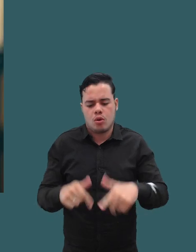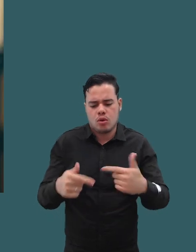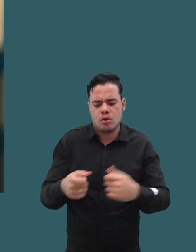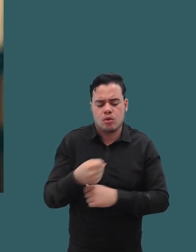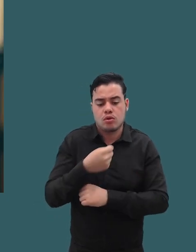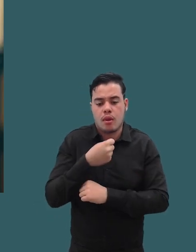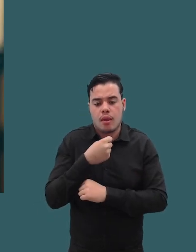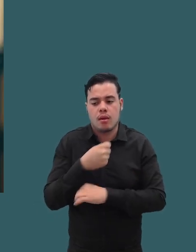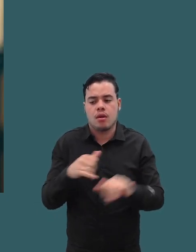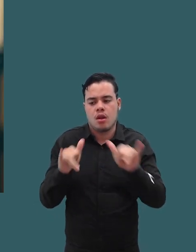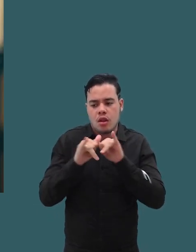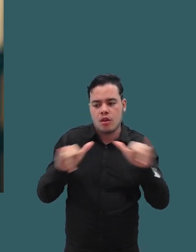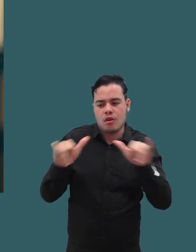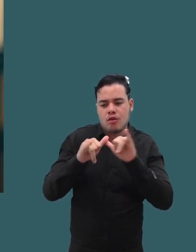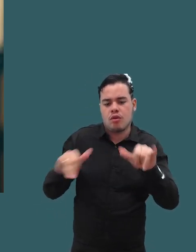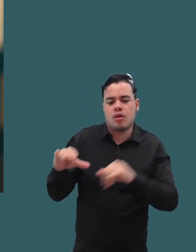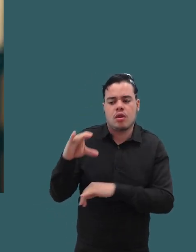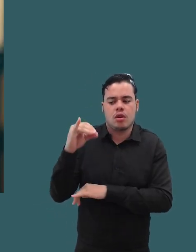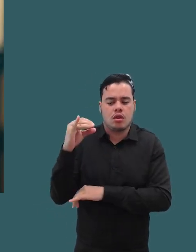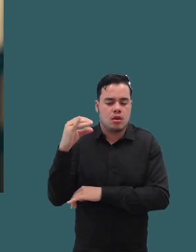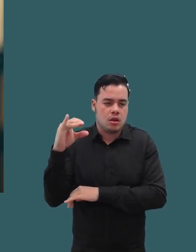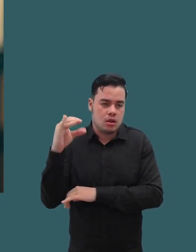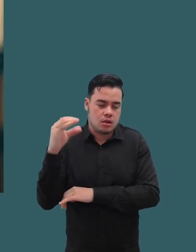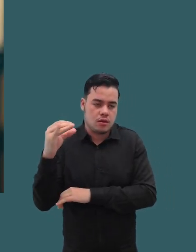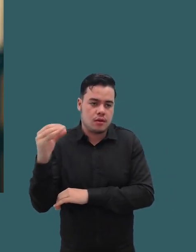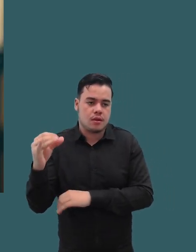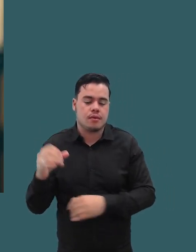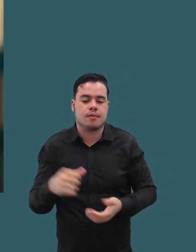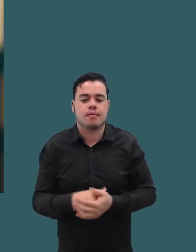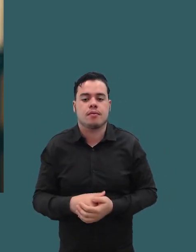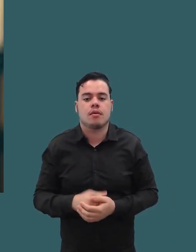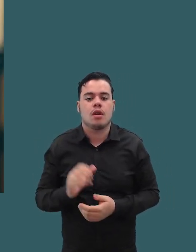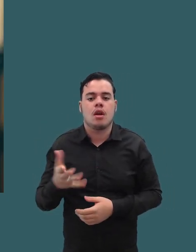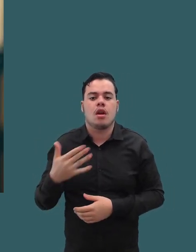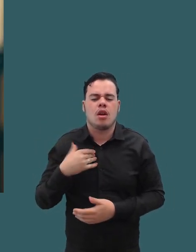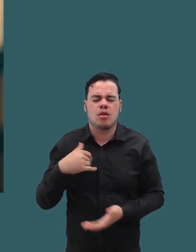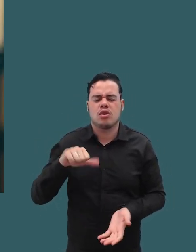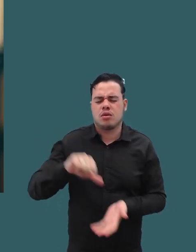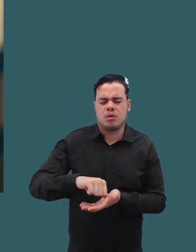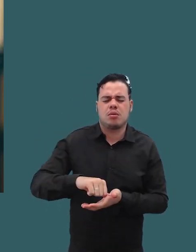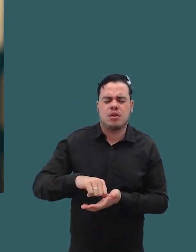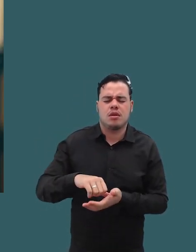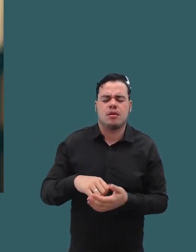e da divulgação científica. Eu já mapeei